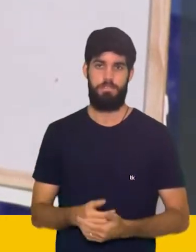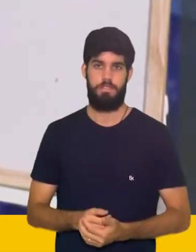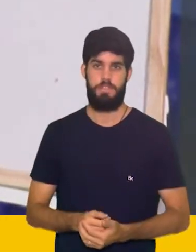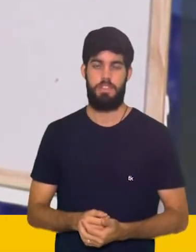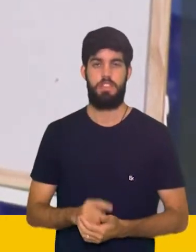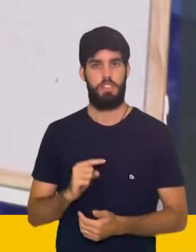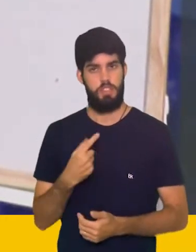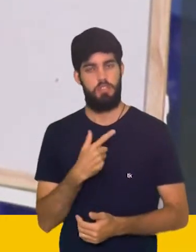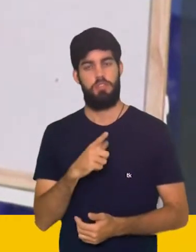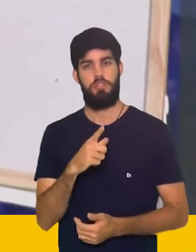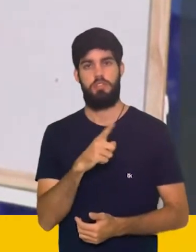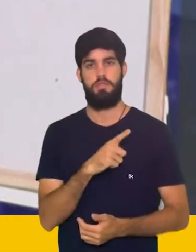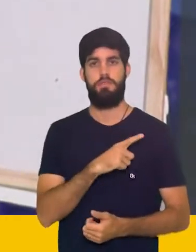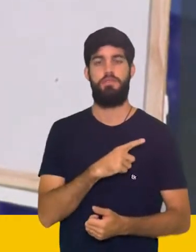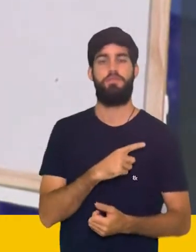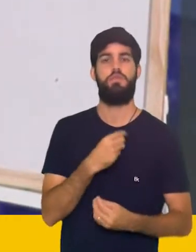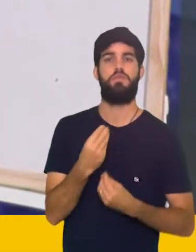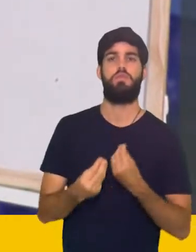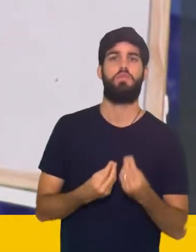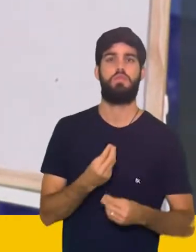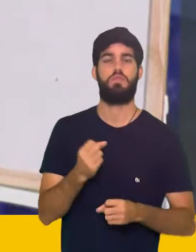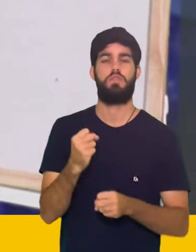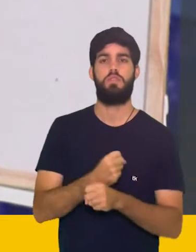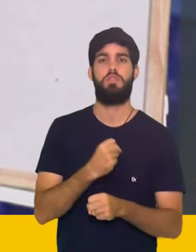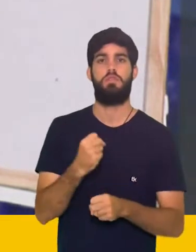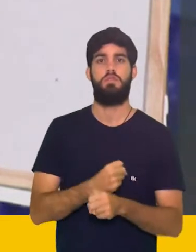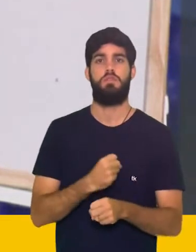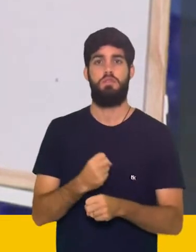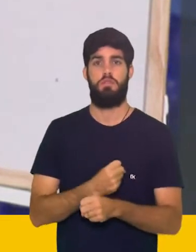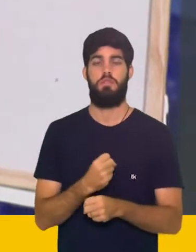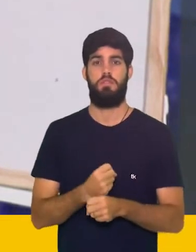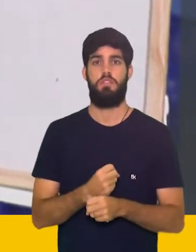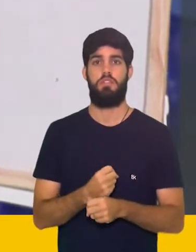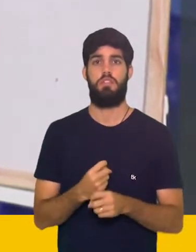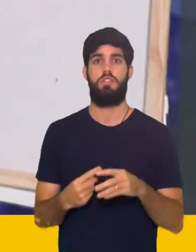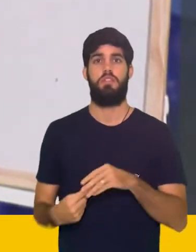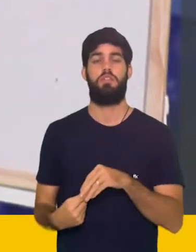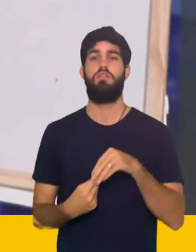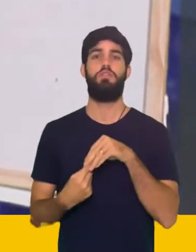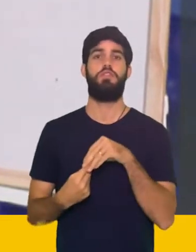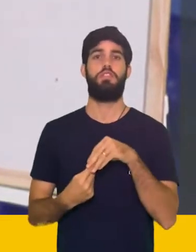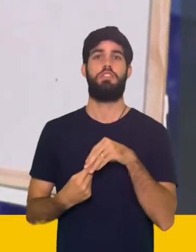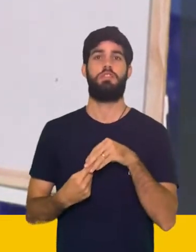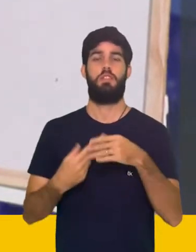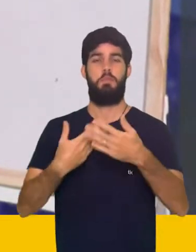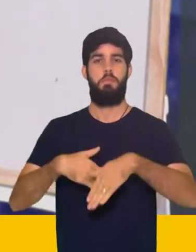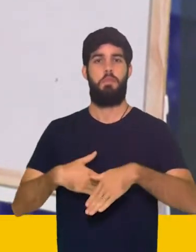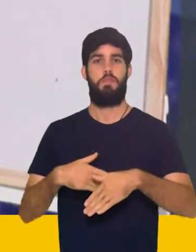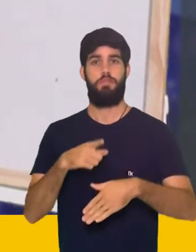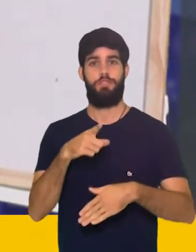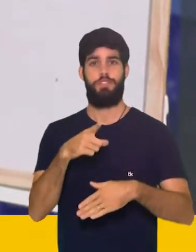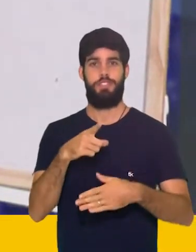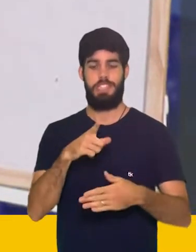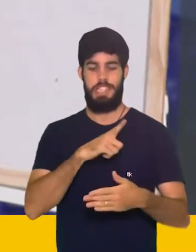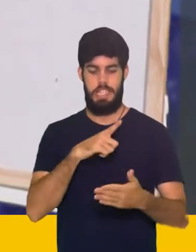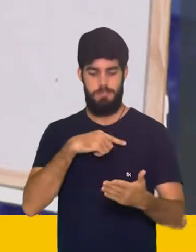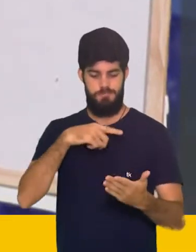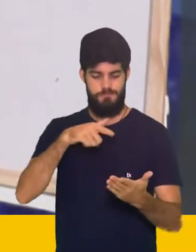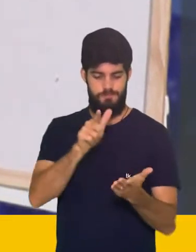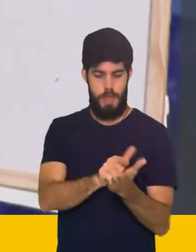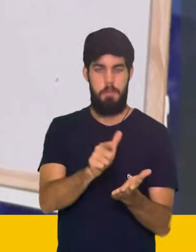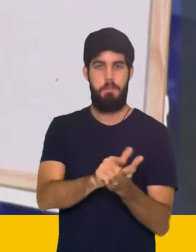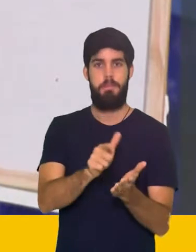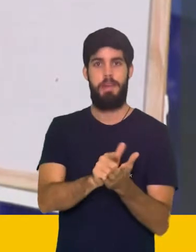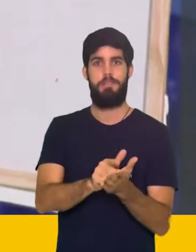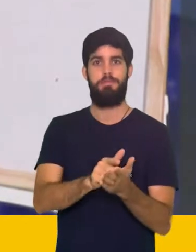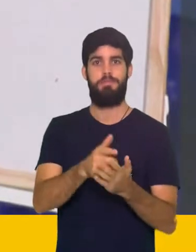tem como construir. Porque a única prova que você vai receber em branco é a prova de redação. É o papel em